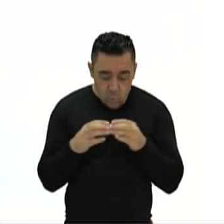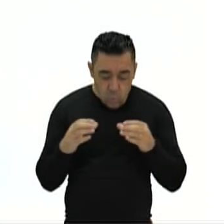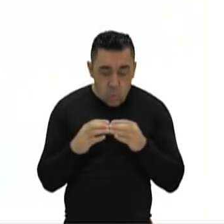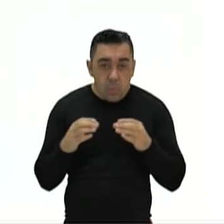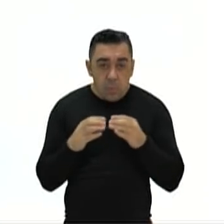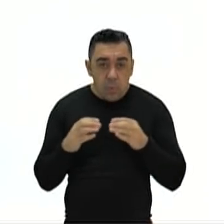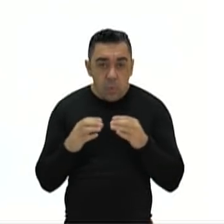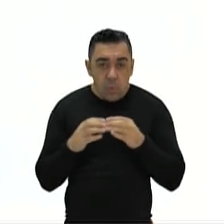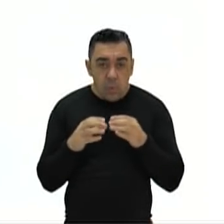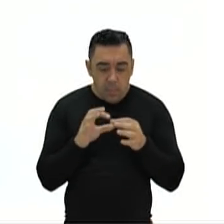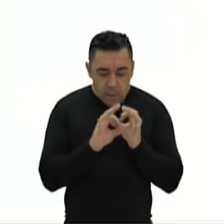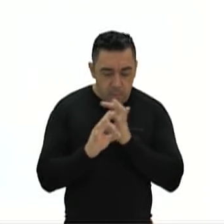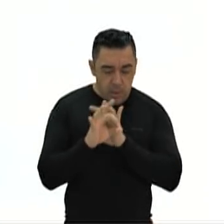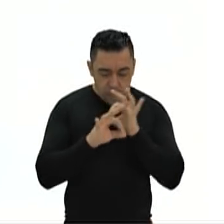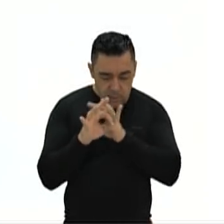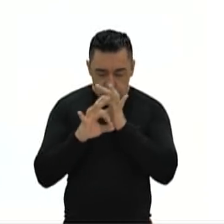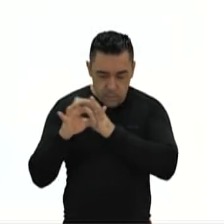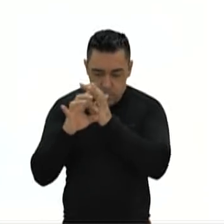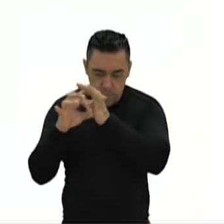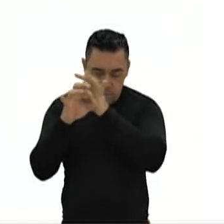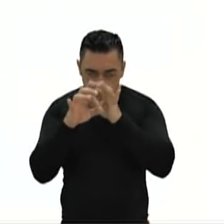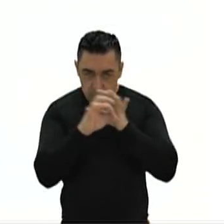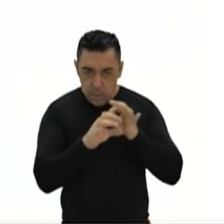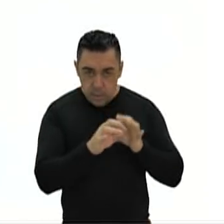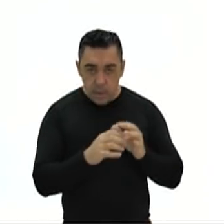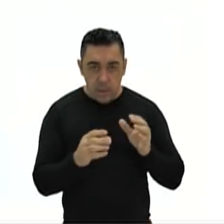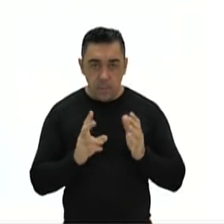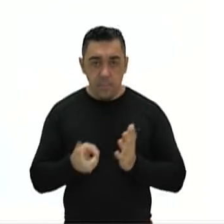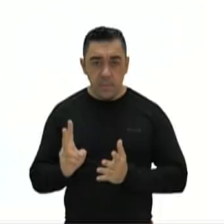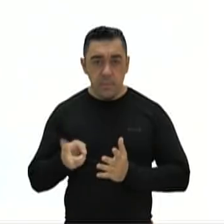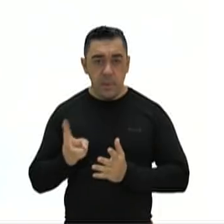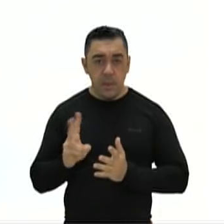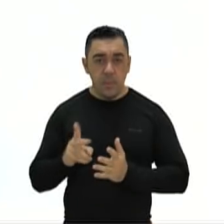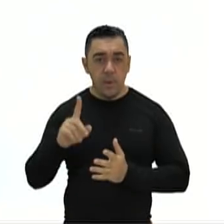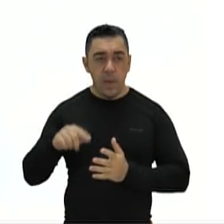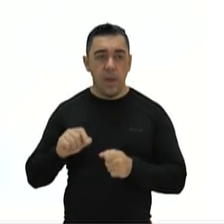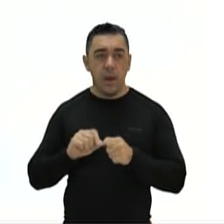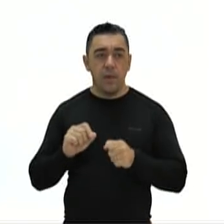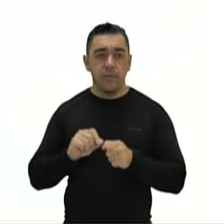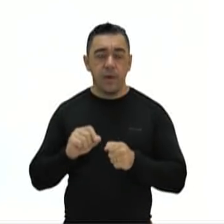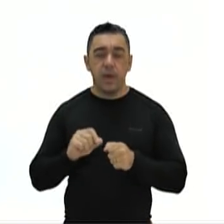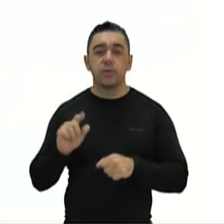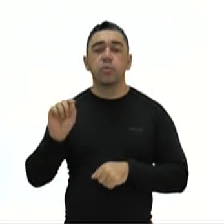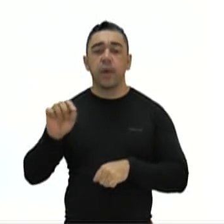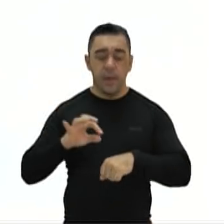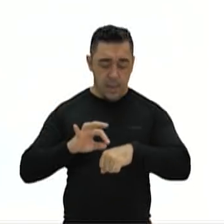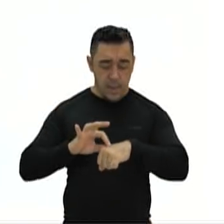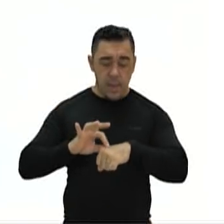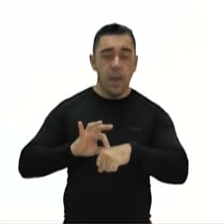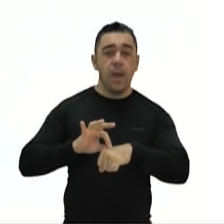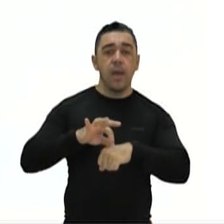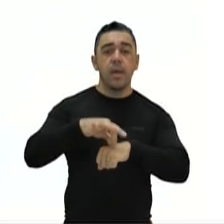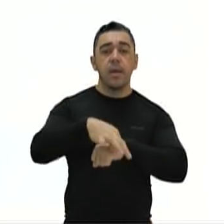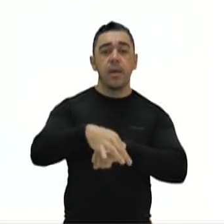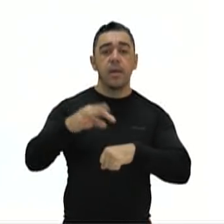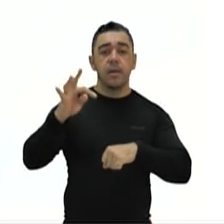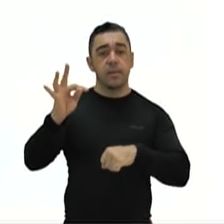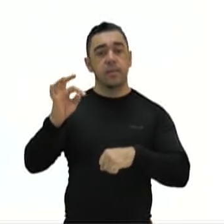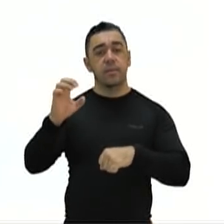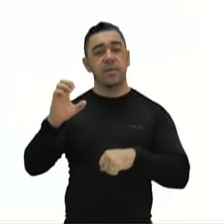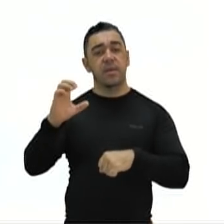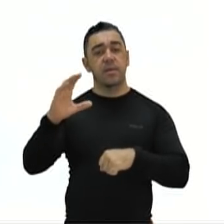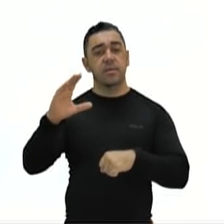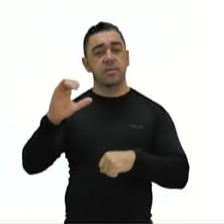outras células iguais a ela, que tem o mesmo formato e a mesma função, ela forma o que nós chamamos de